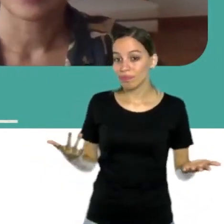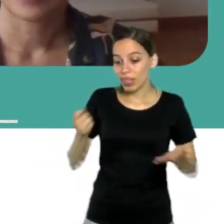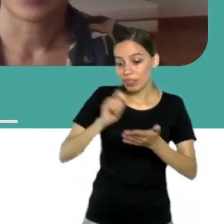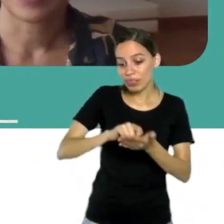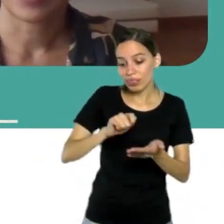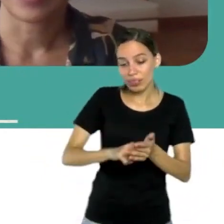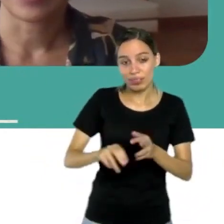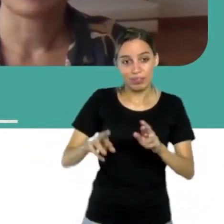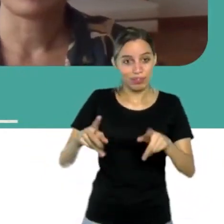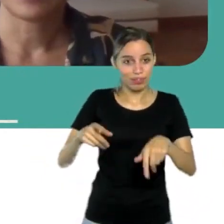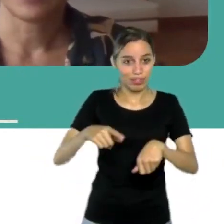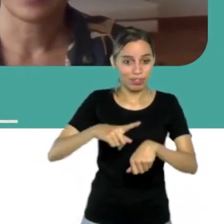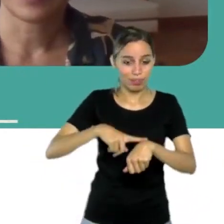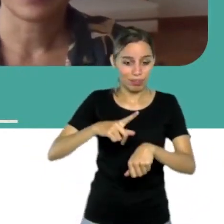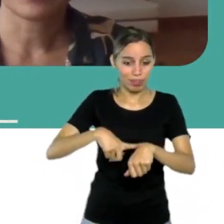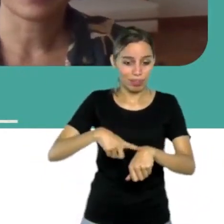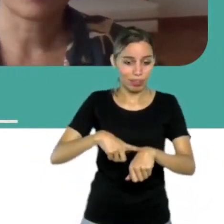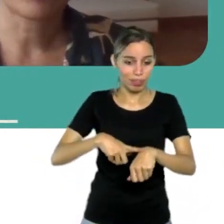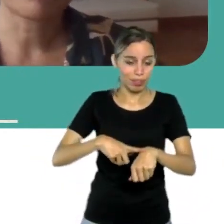né?